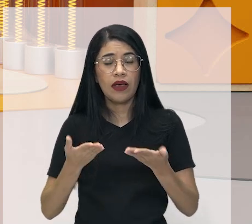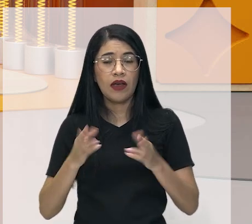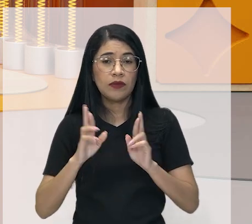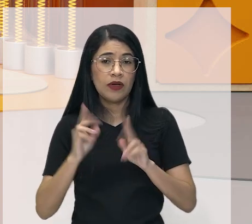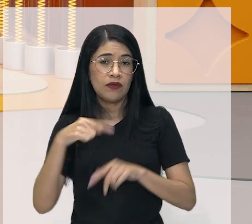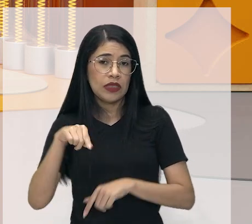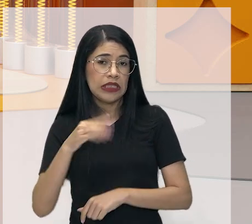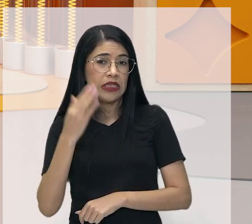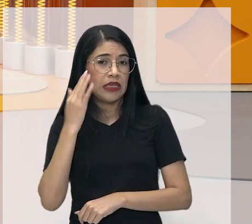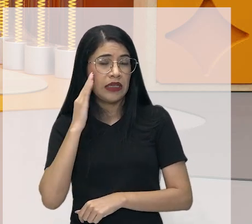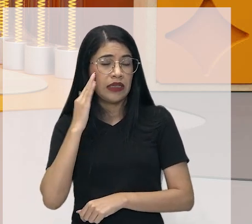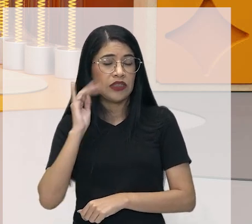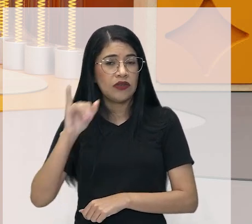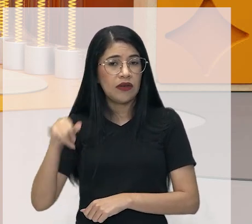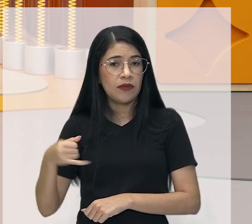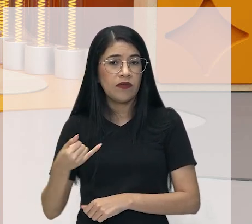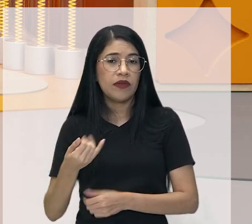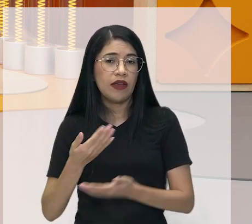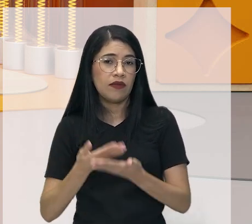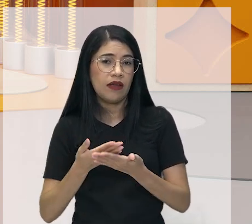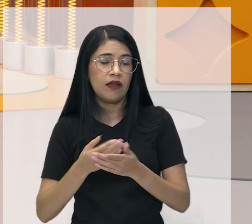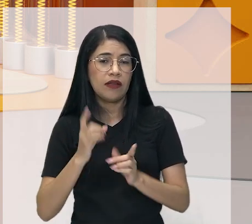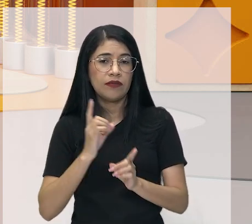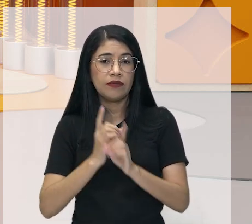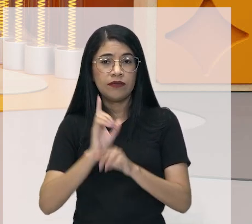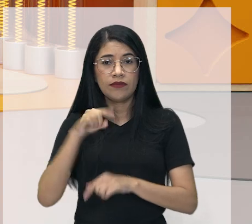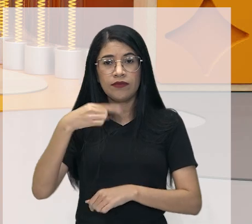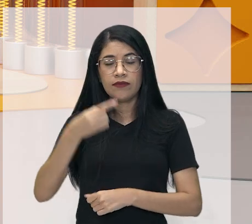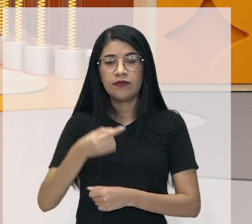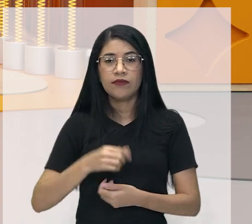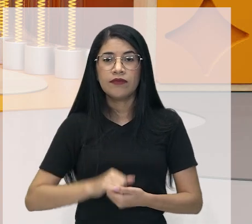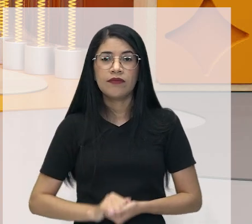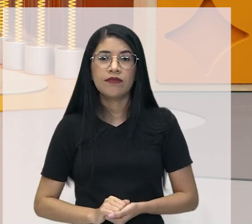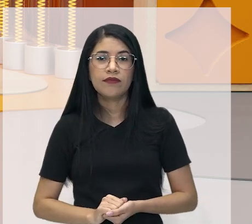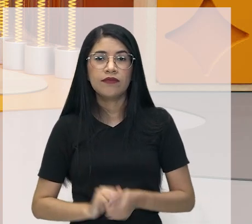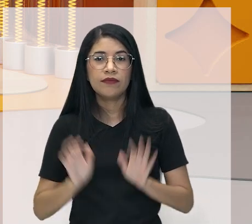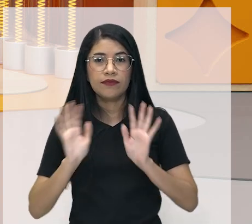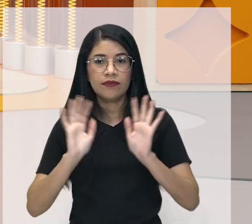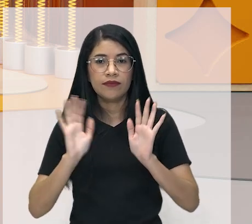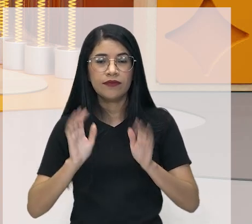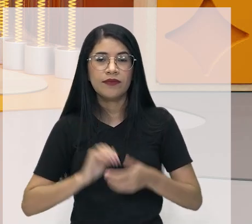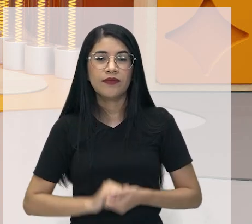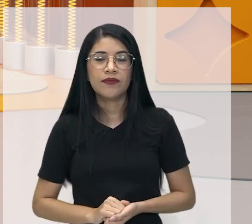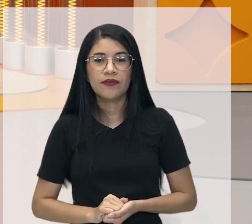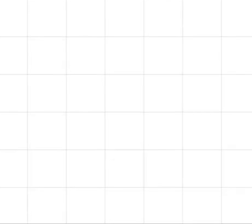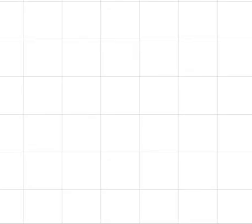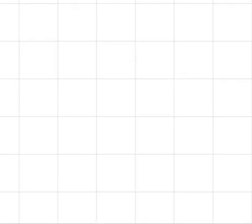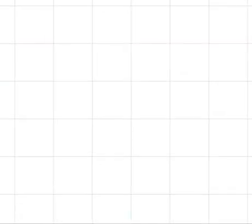que você tenha aproveitado. A gente se vê aí numa outra com outros conteúdos. Até mais.